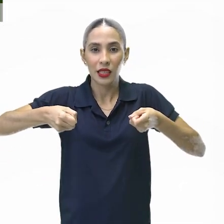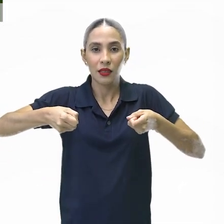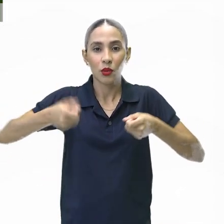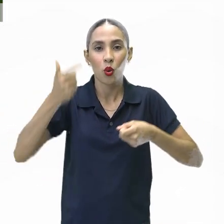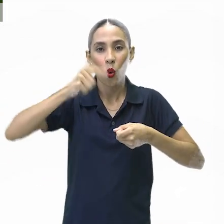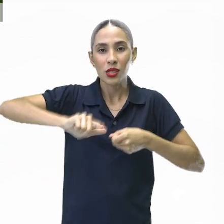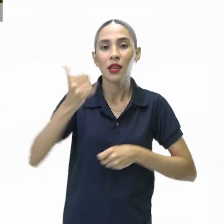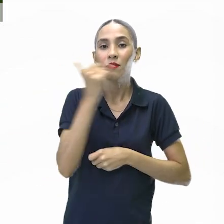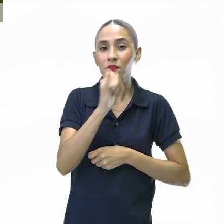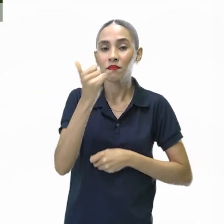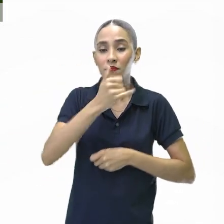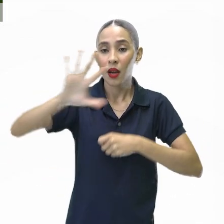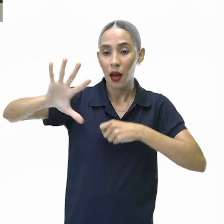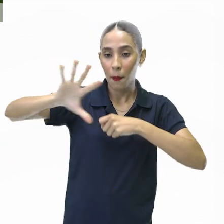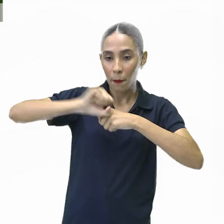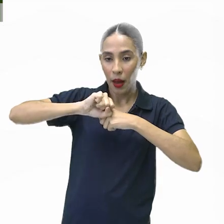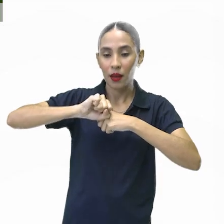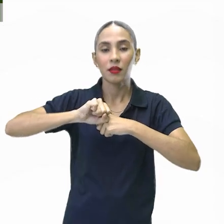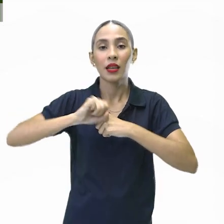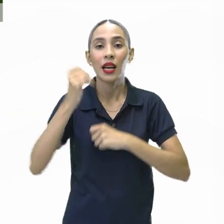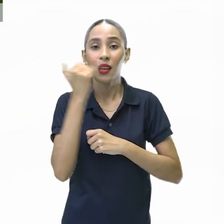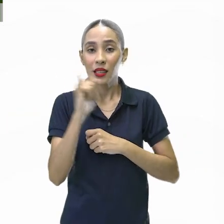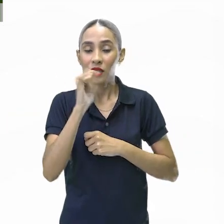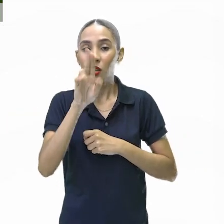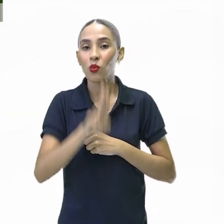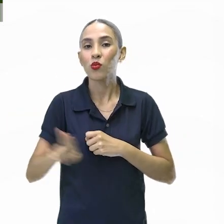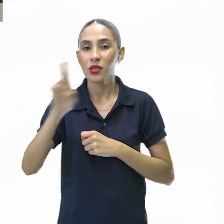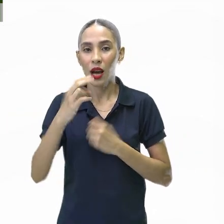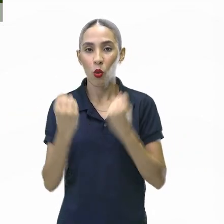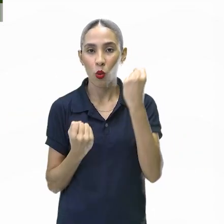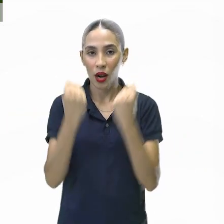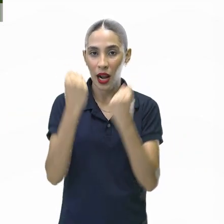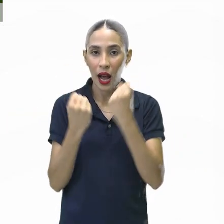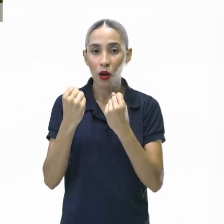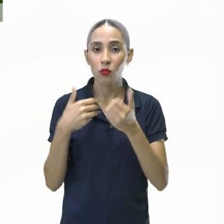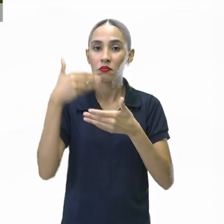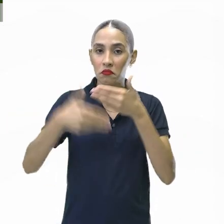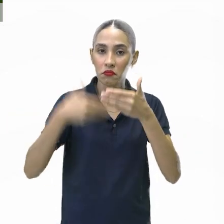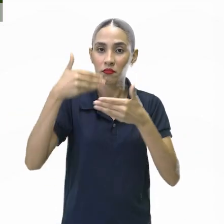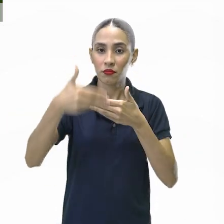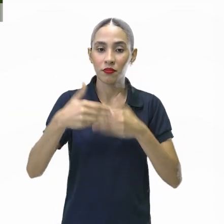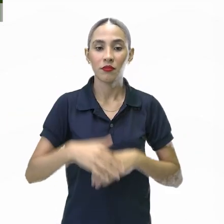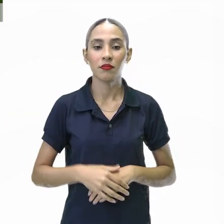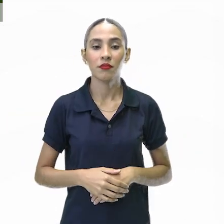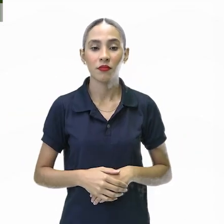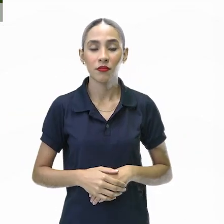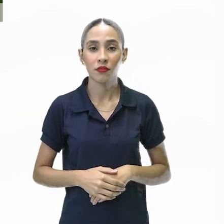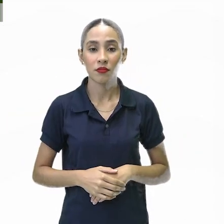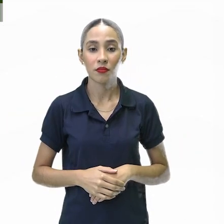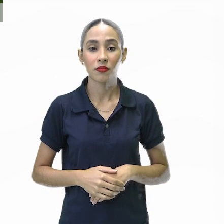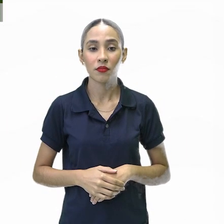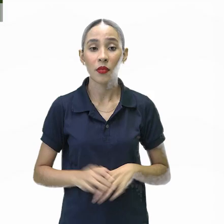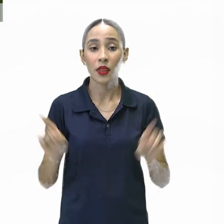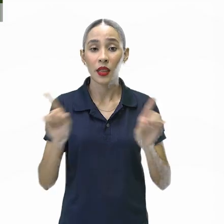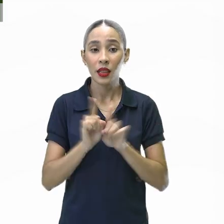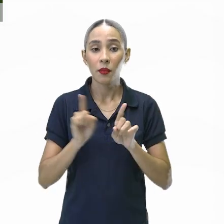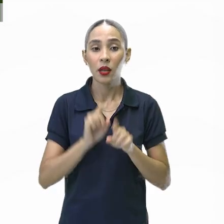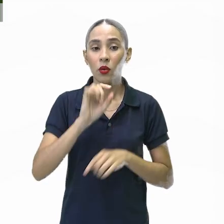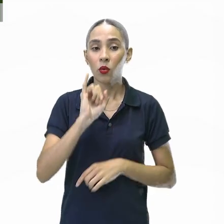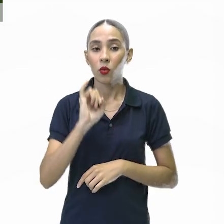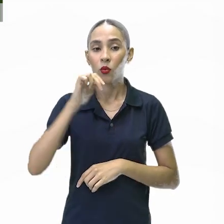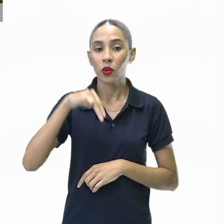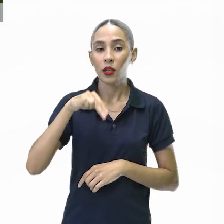a energia elétrica que será utilizada para fazer o carro funcionar. O inversor, por sua